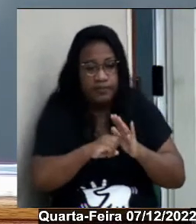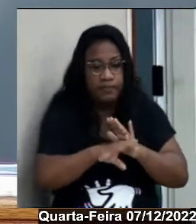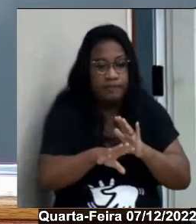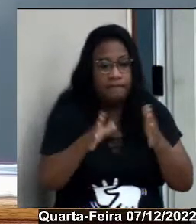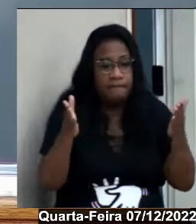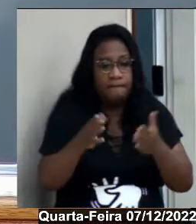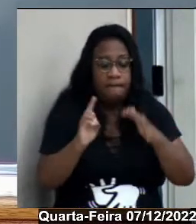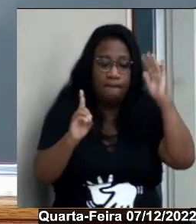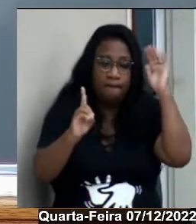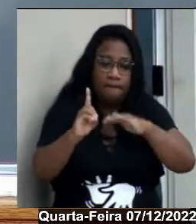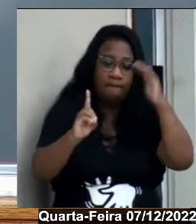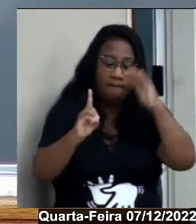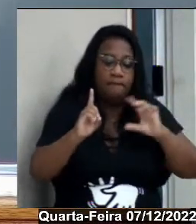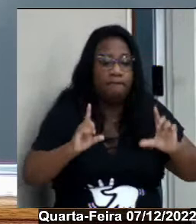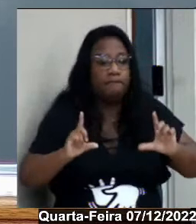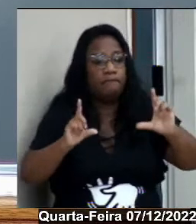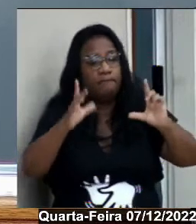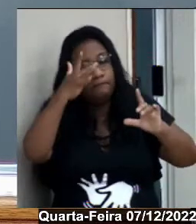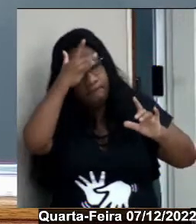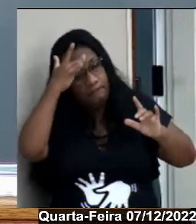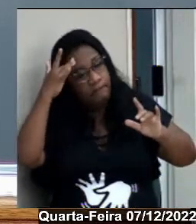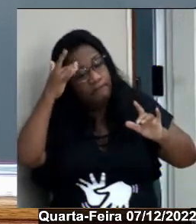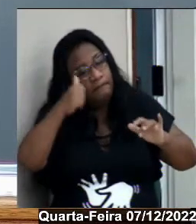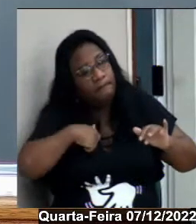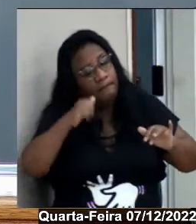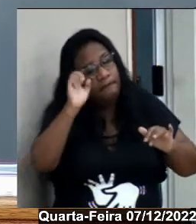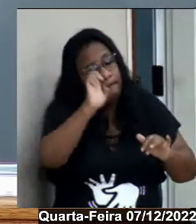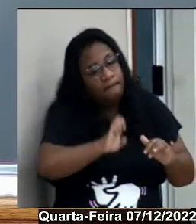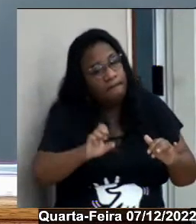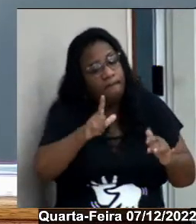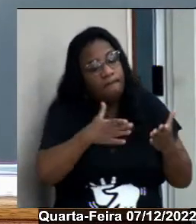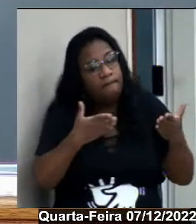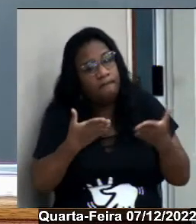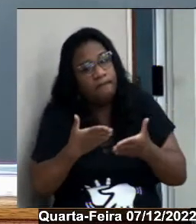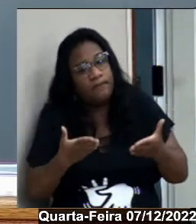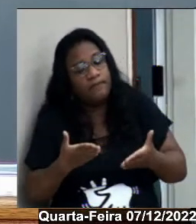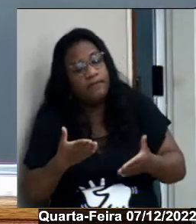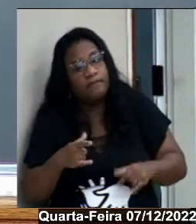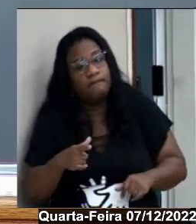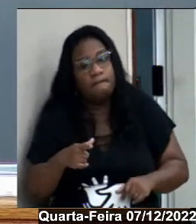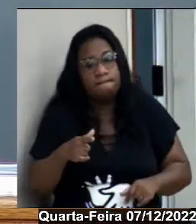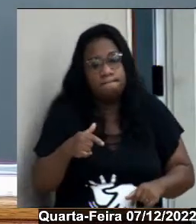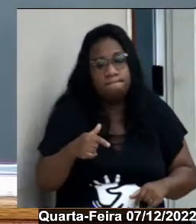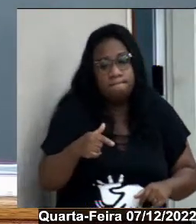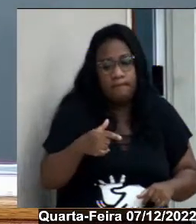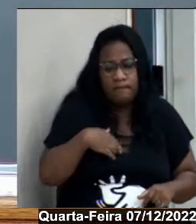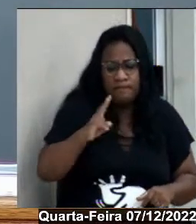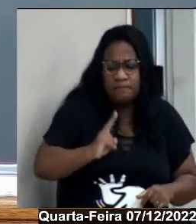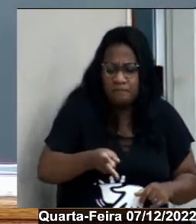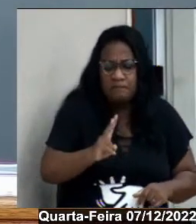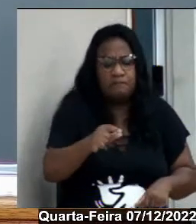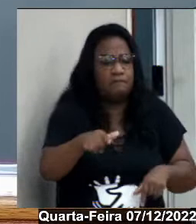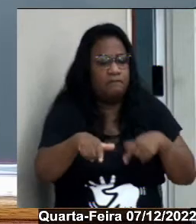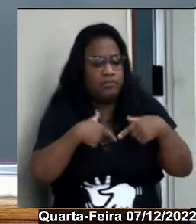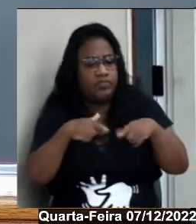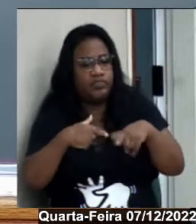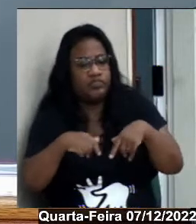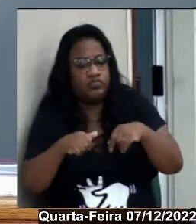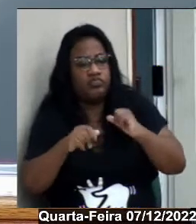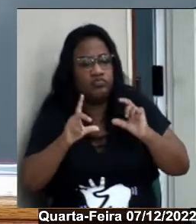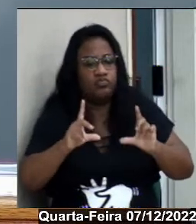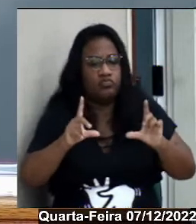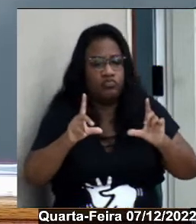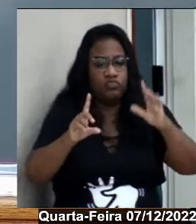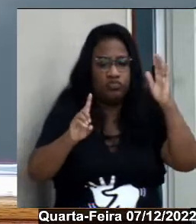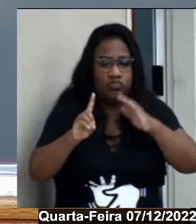dispõe sobre concessão de título cidadão emboense a Edson da Silva, considerando a marcante atuação e esforço consideração